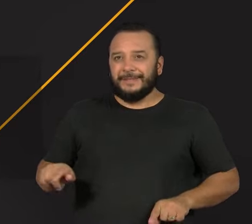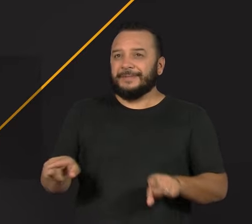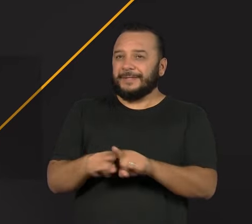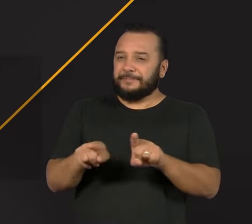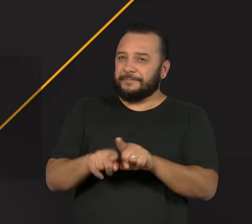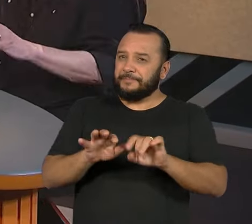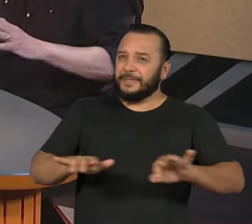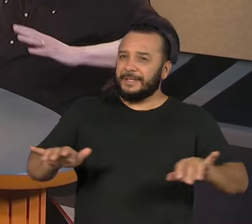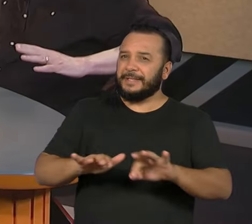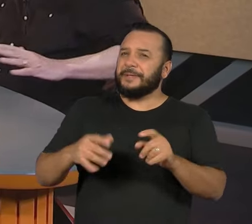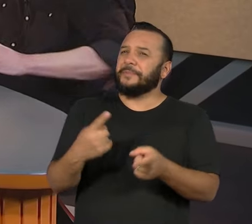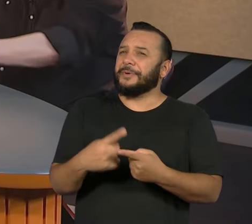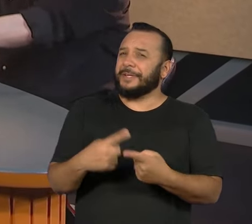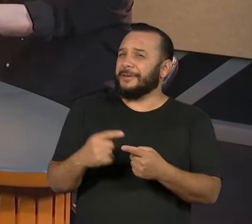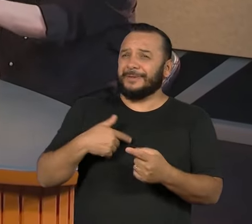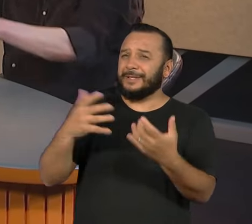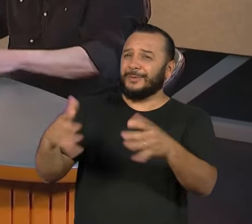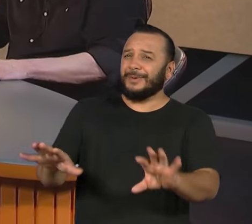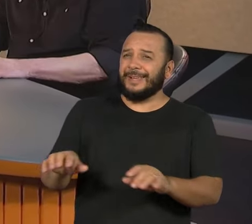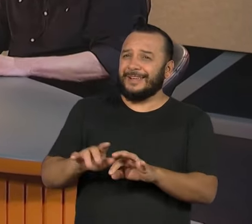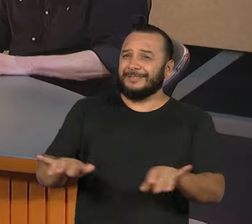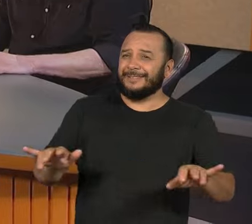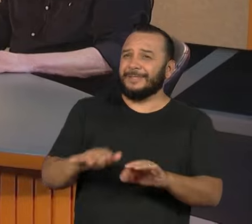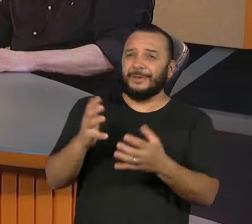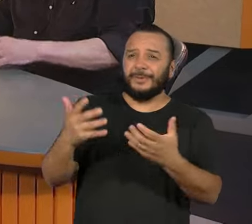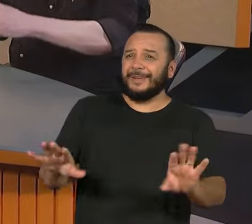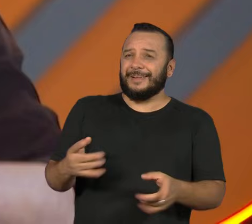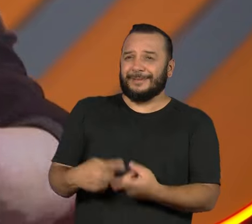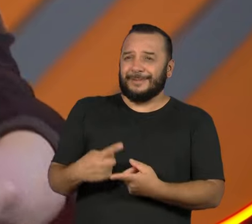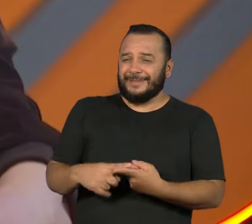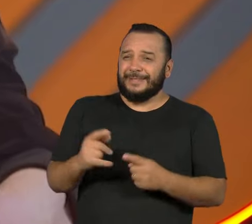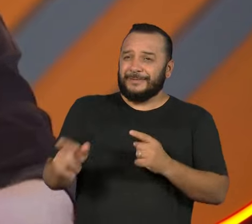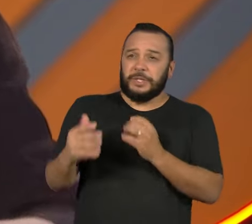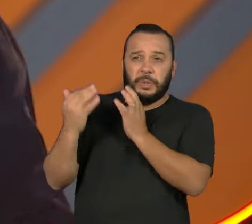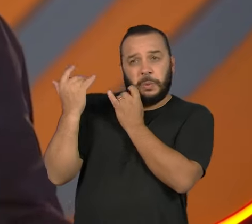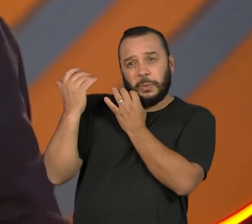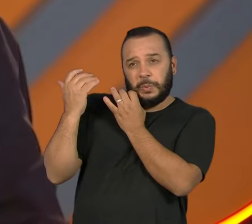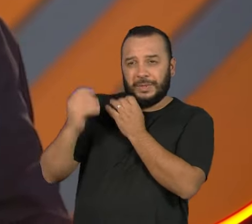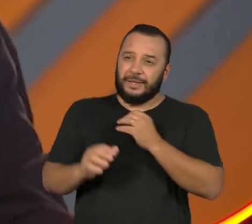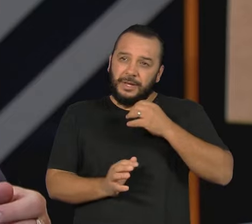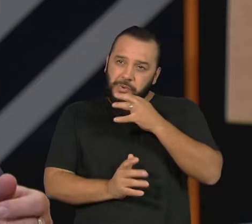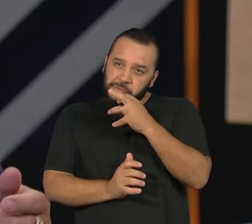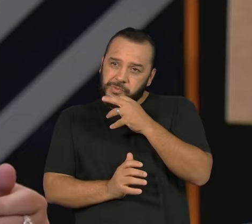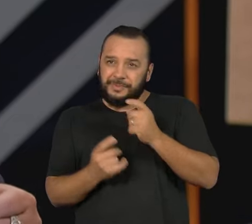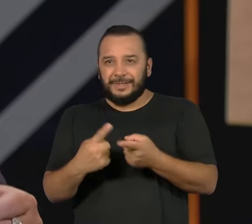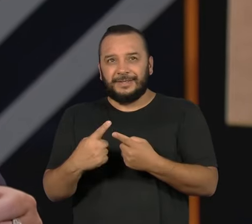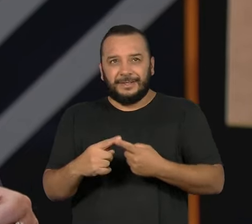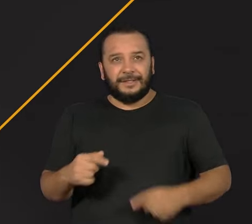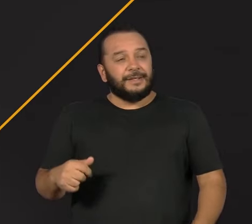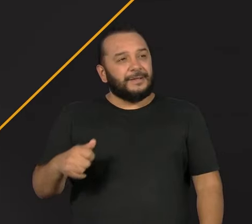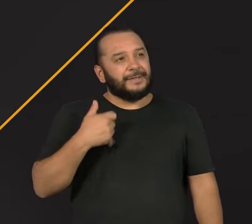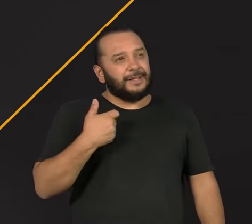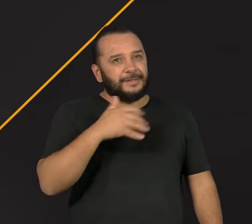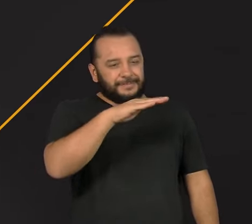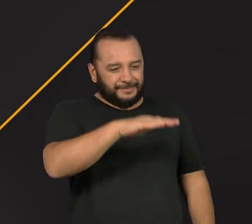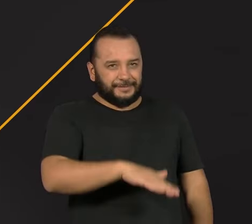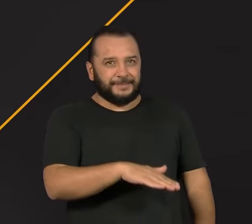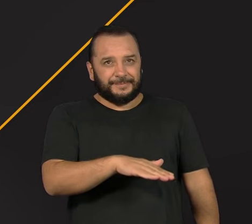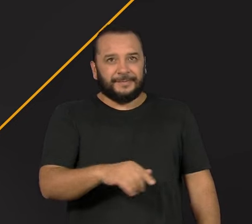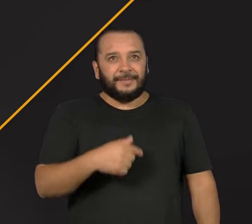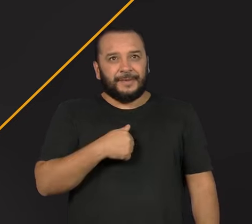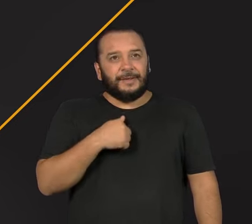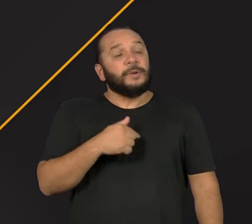você escapou dessa tradição familiar e foi para flauta, para o sax? Eu sou caçula, né? Então eu convivi